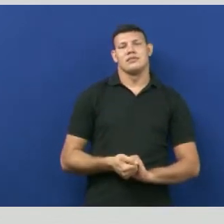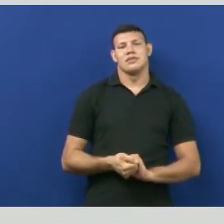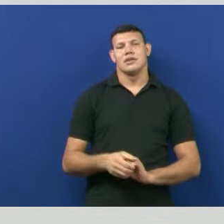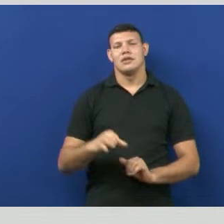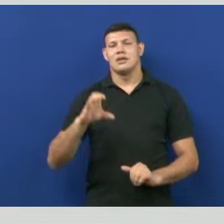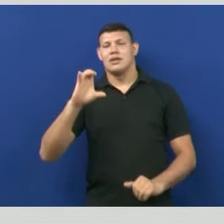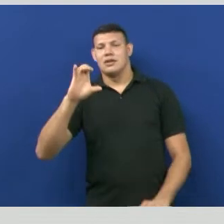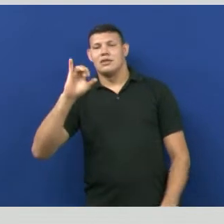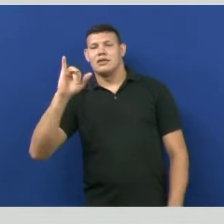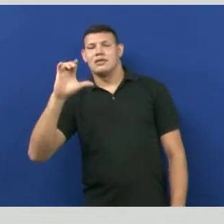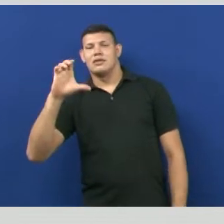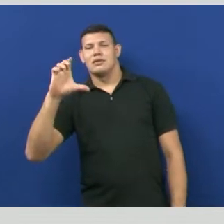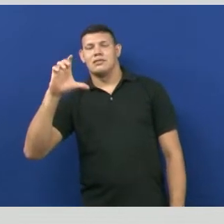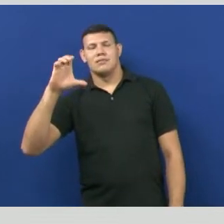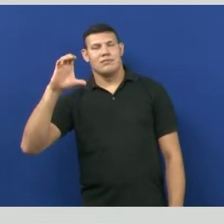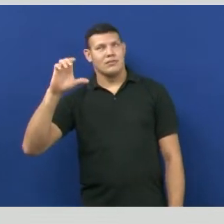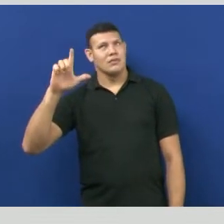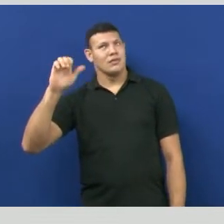ciclano